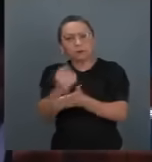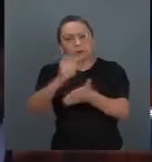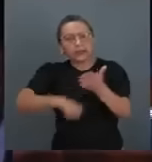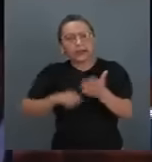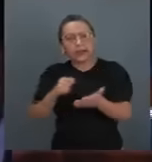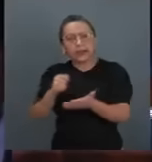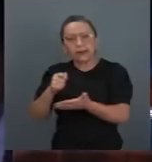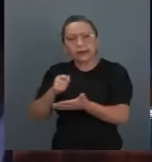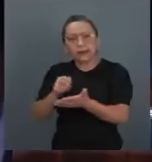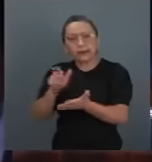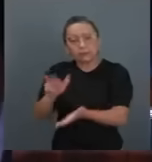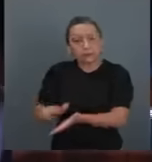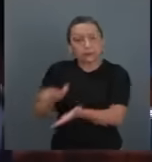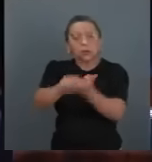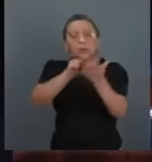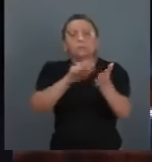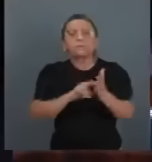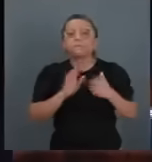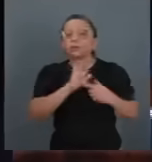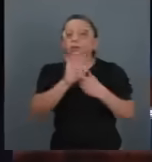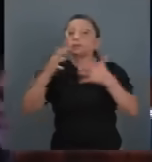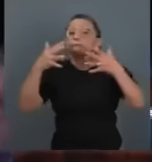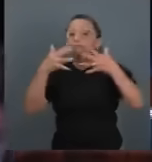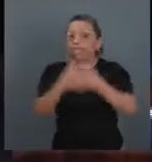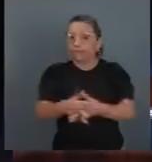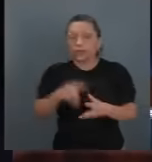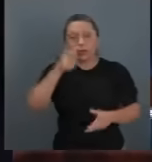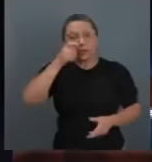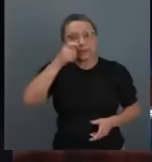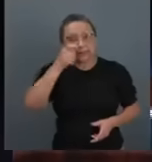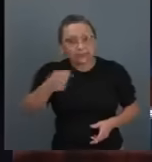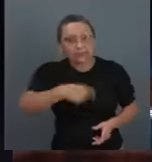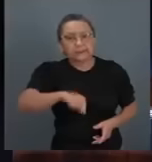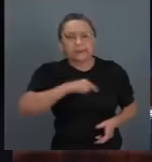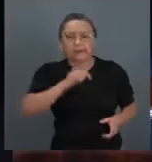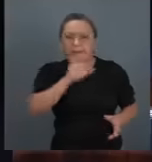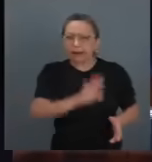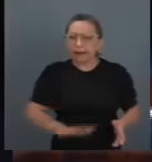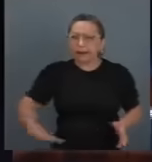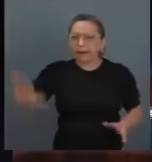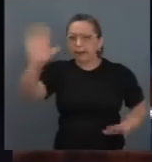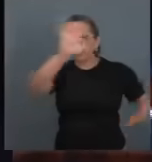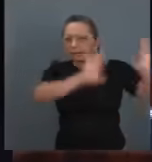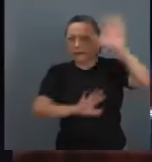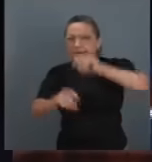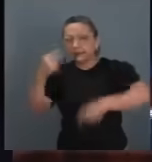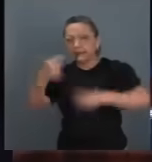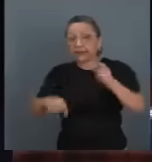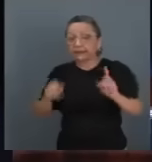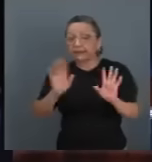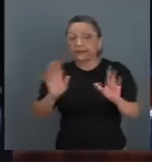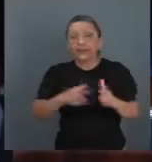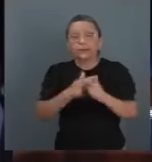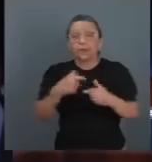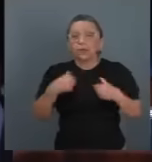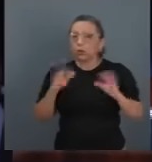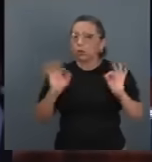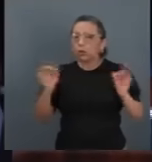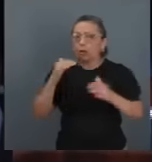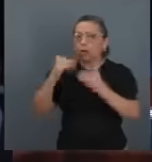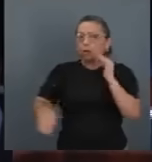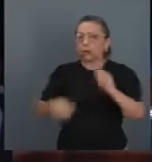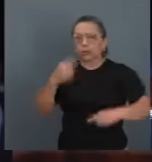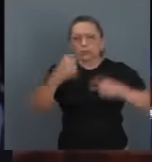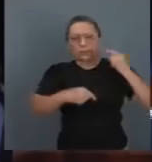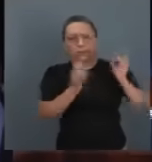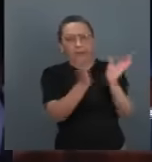regulamentação, demonstrando a complexidade e os interesses que permearam esse debate. Repito, não sou contra debater